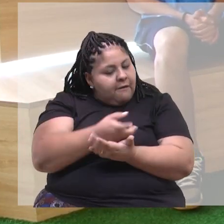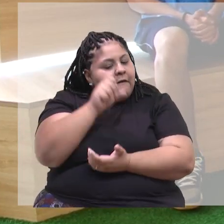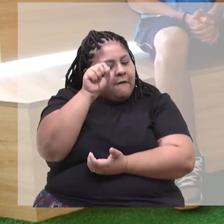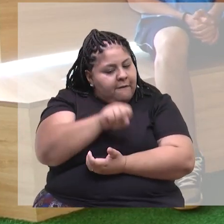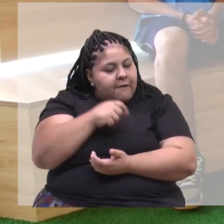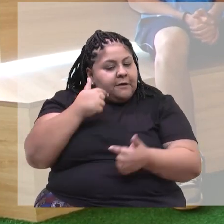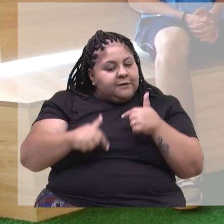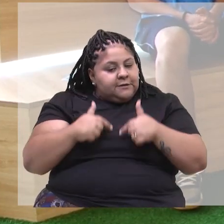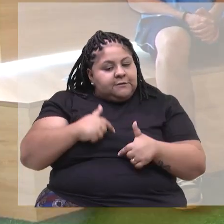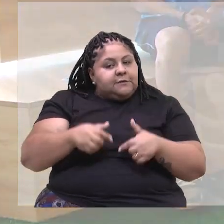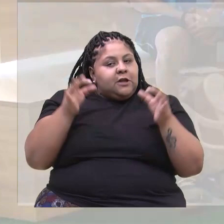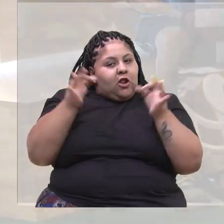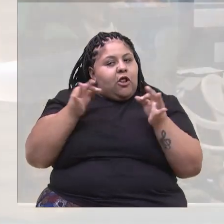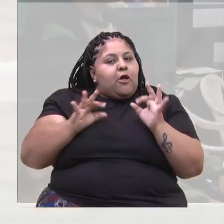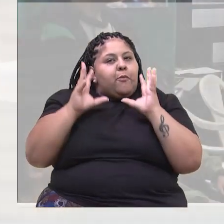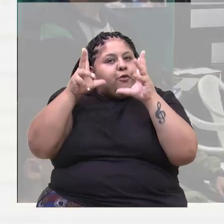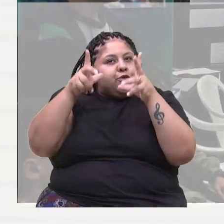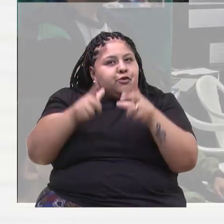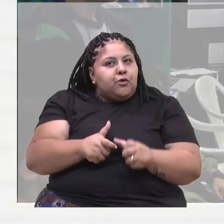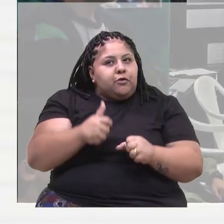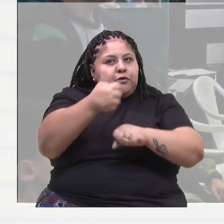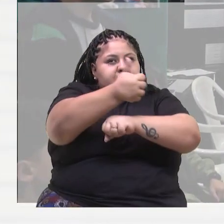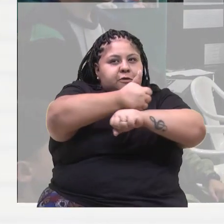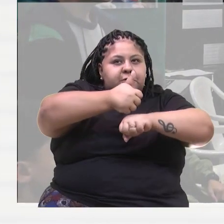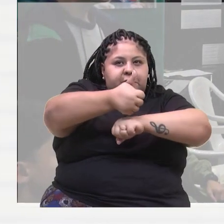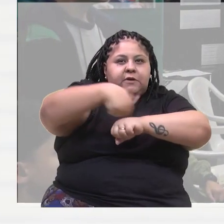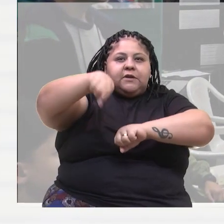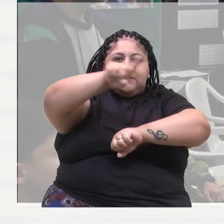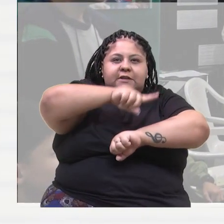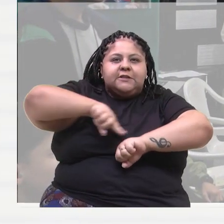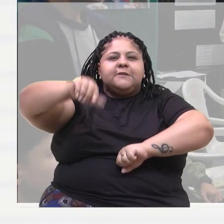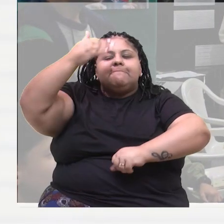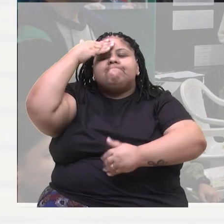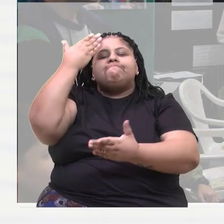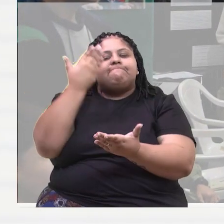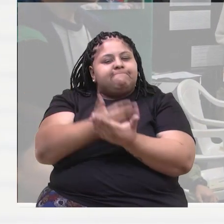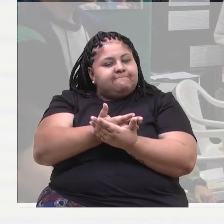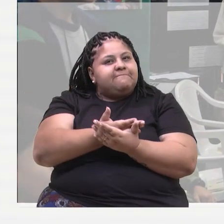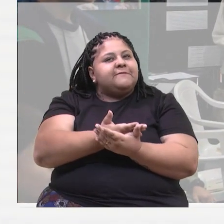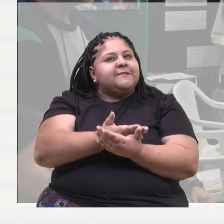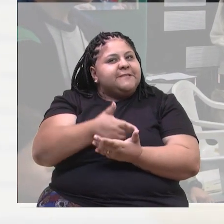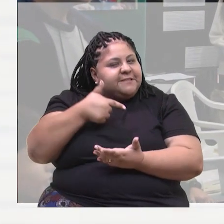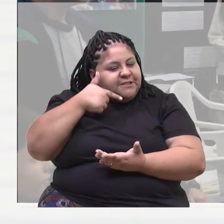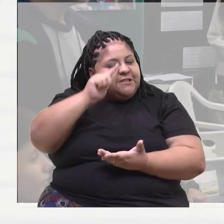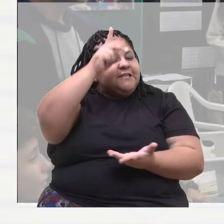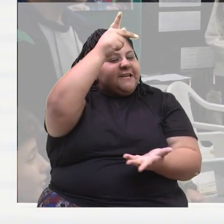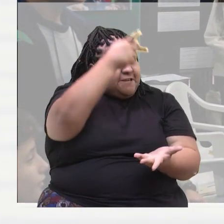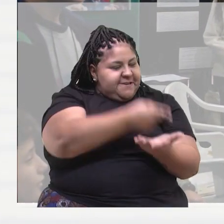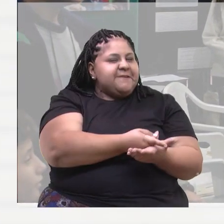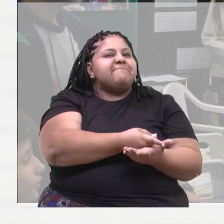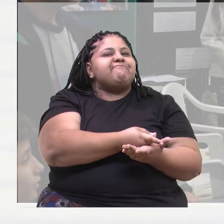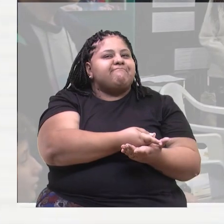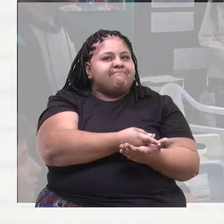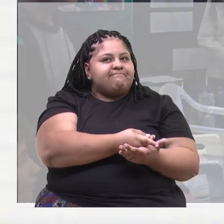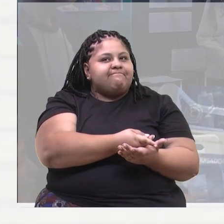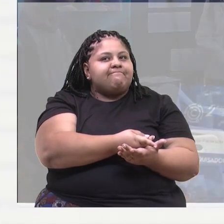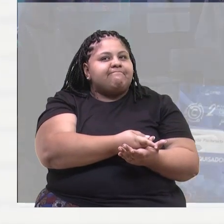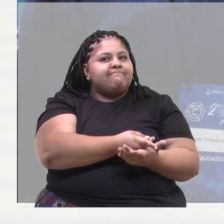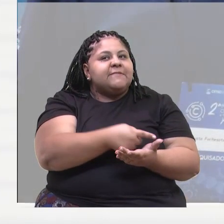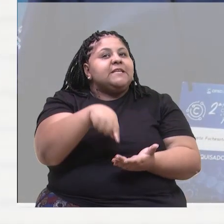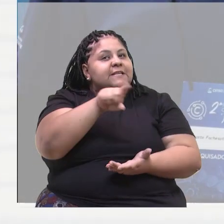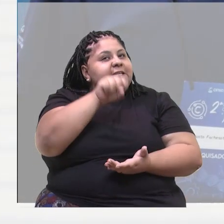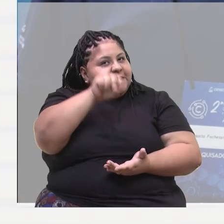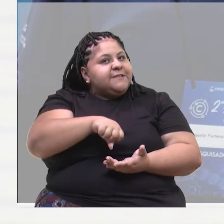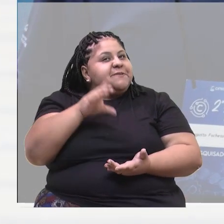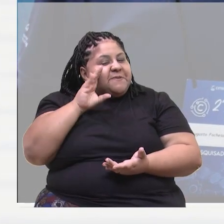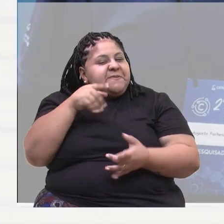confiante, porque foi um trabalho muito elogiado por todos os avaliadores e professores. Então a gente estava confiante de ganhar essa credencial para a Mostra SEG. E aí